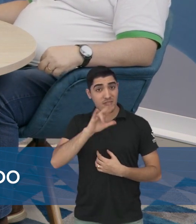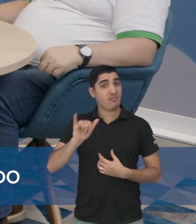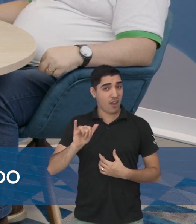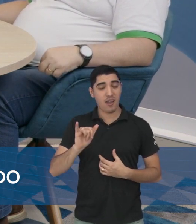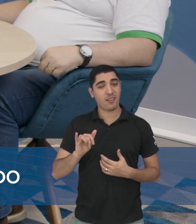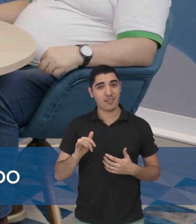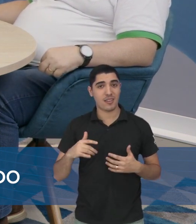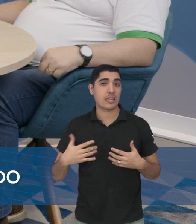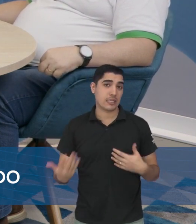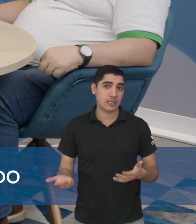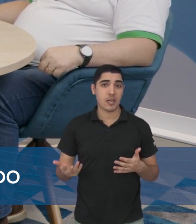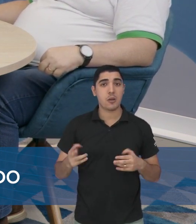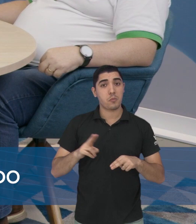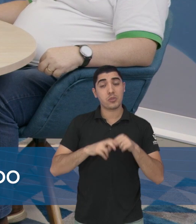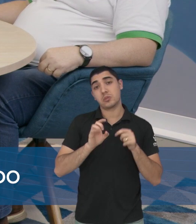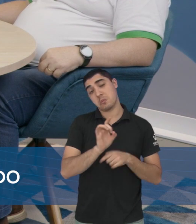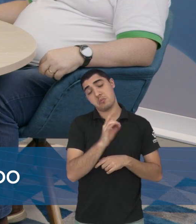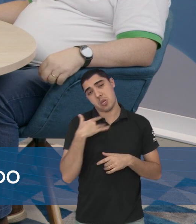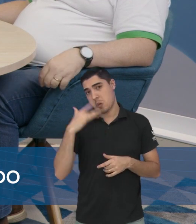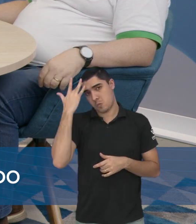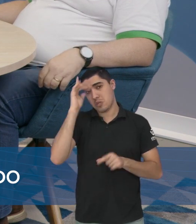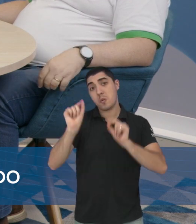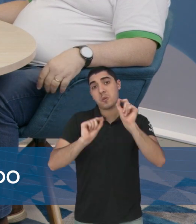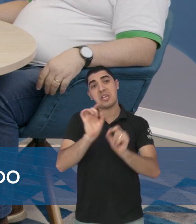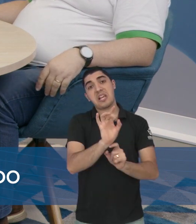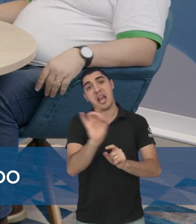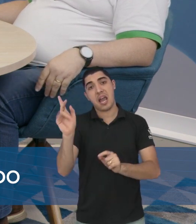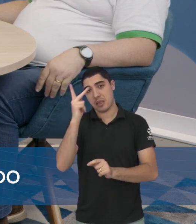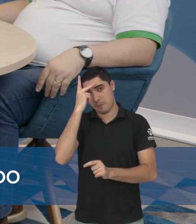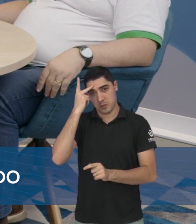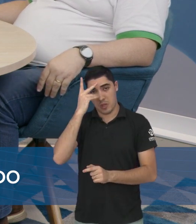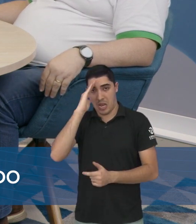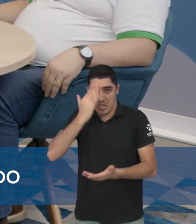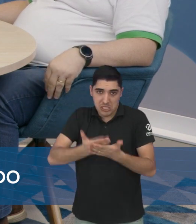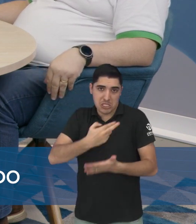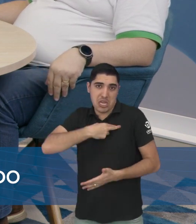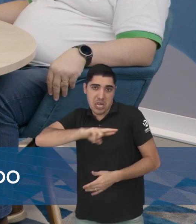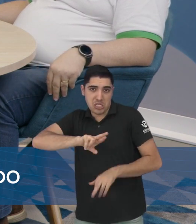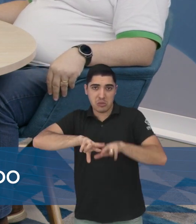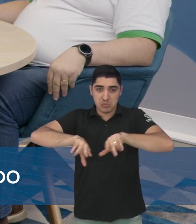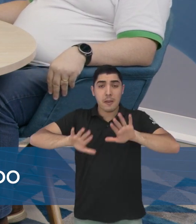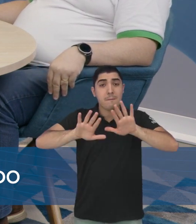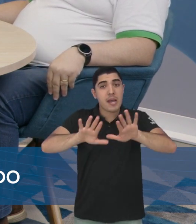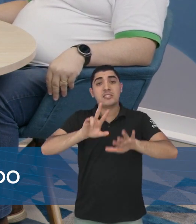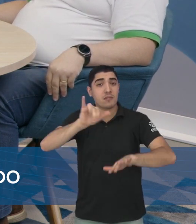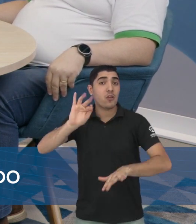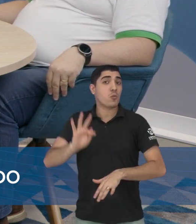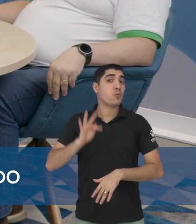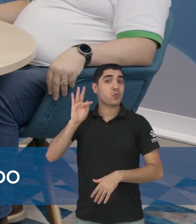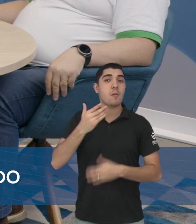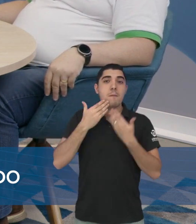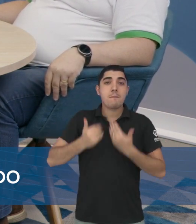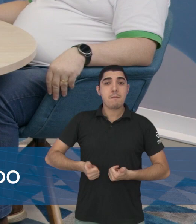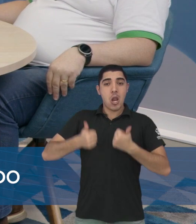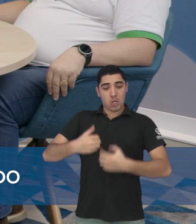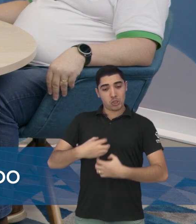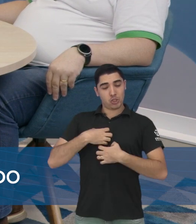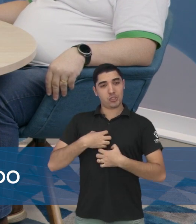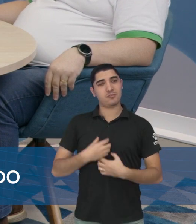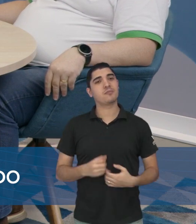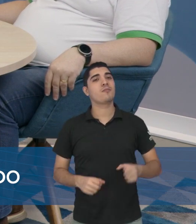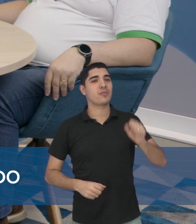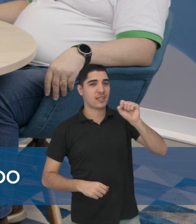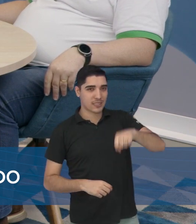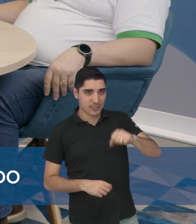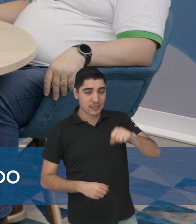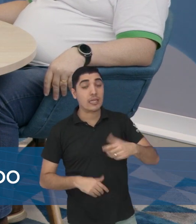alguma forma, enfim, do que cada um acredita, mas de alguma forma isso vai ser retribuído, enfim. E uma questão que o Alex colocou